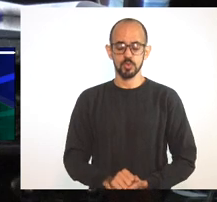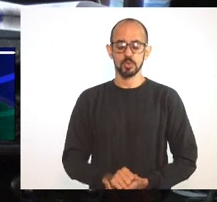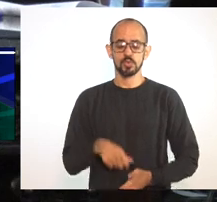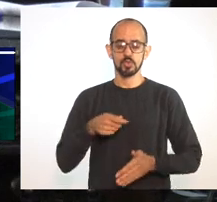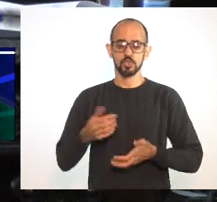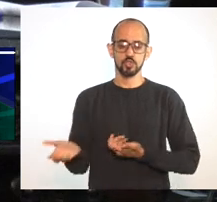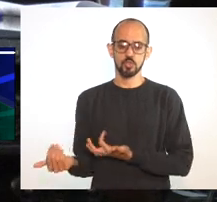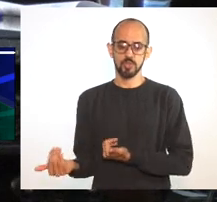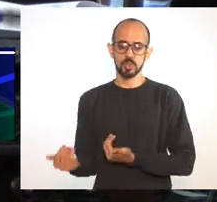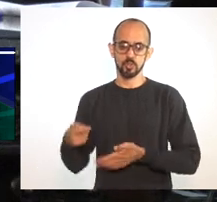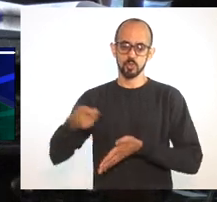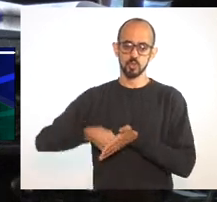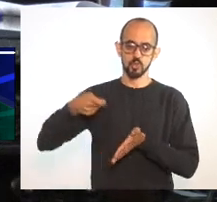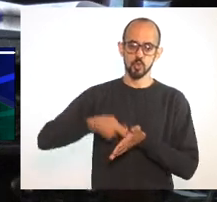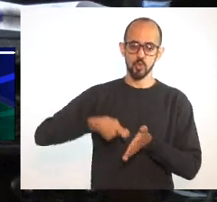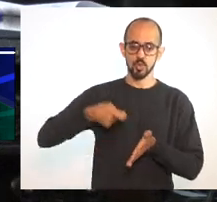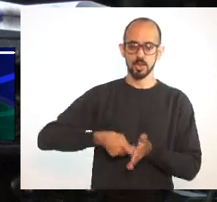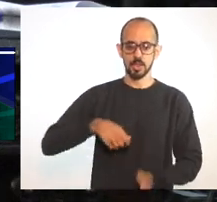Janeiro,